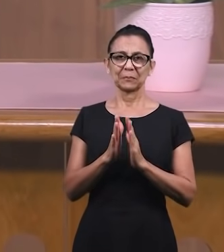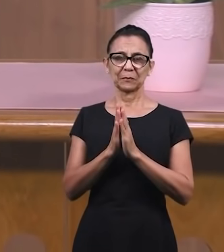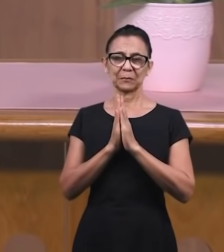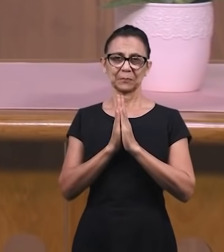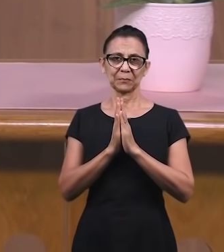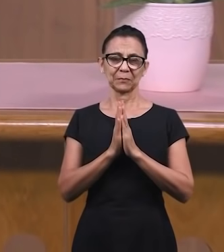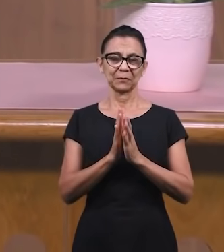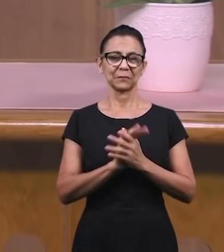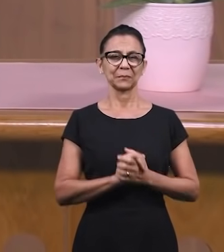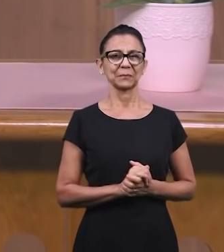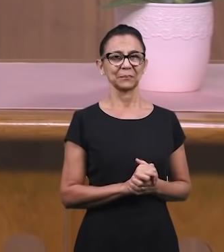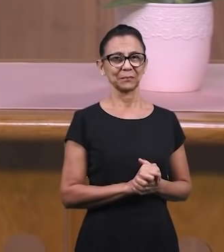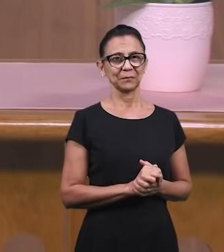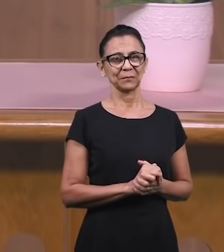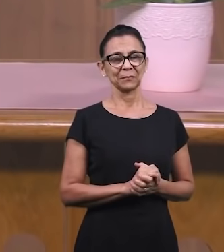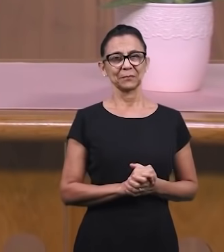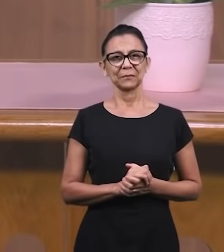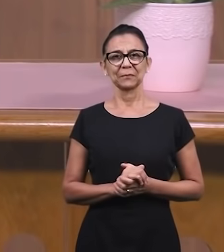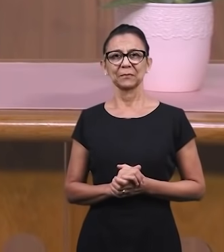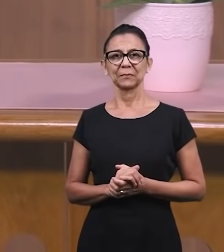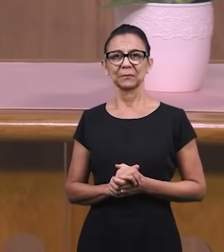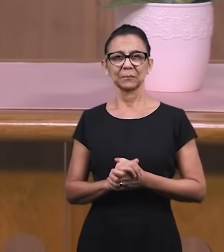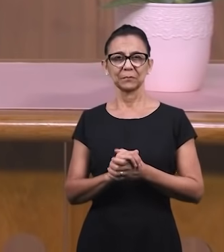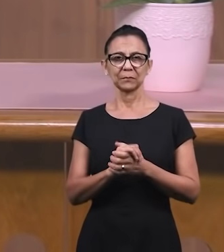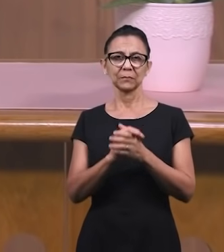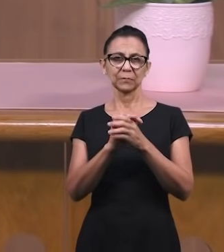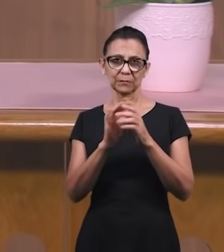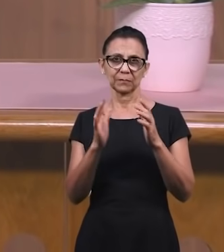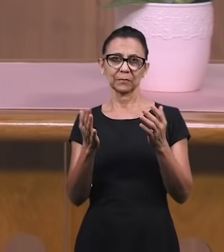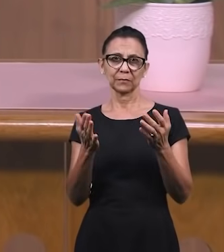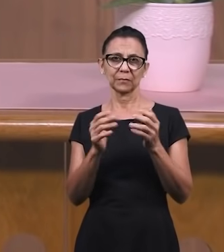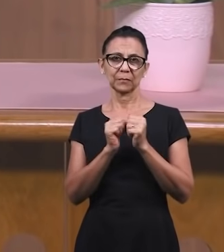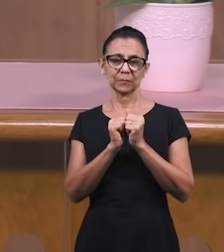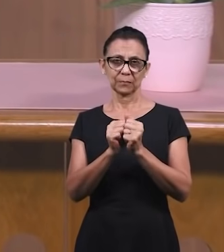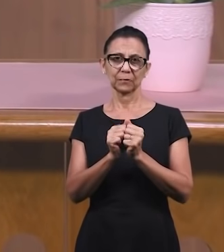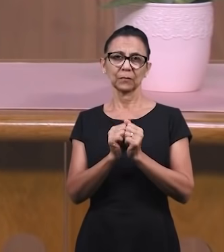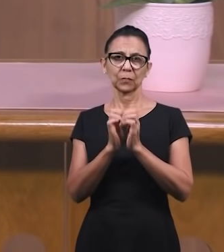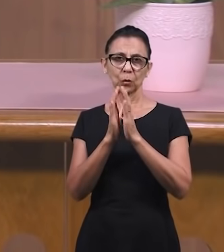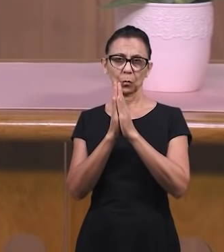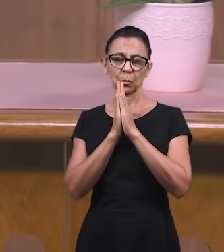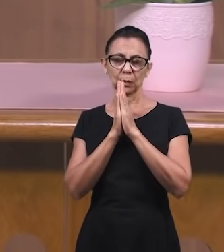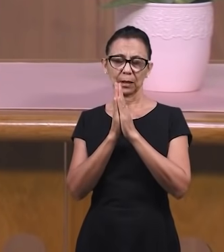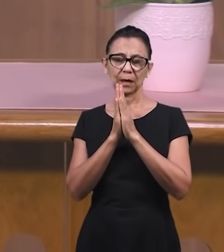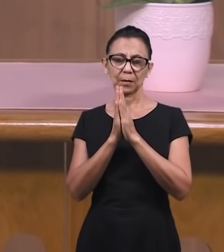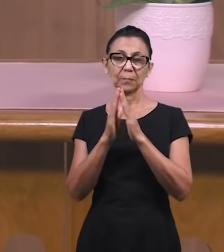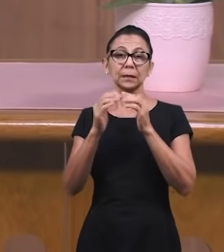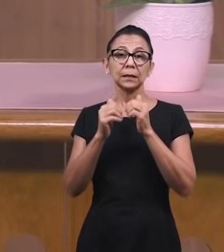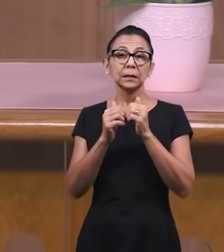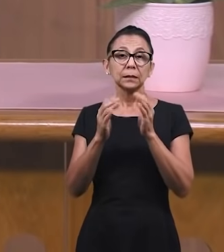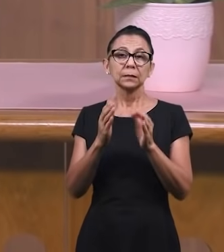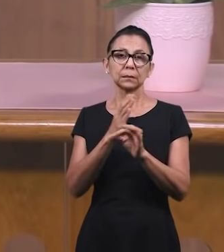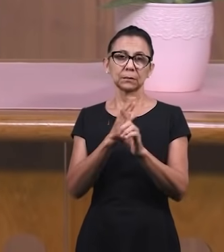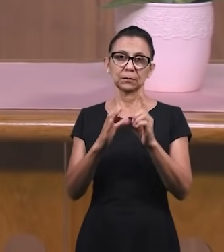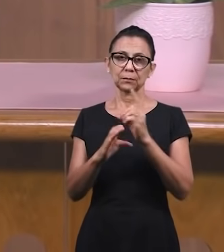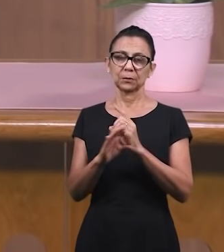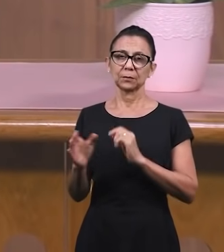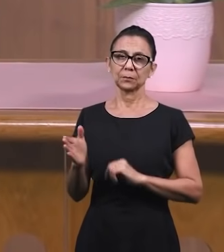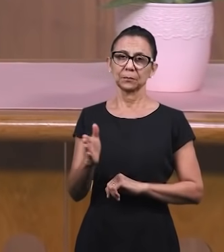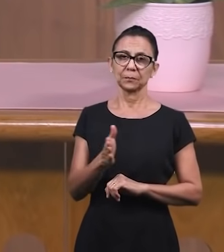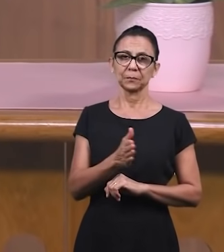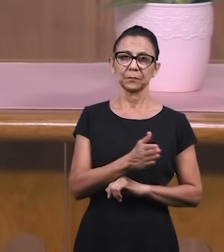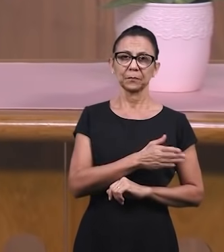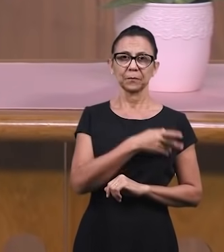vamos orar ao Senhor, dar início a esse culto. Convido você a juntos orarmos neste momento de oração inicial para o